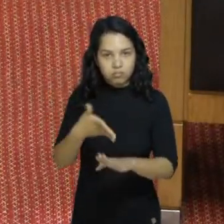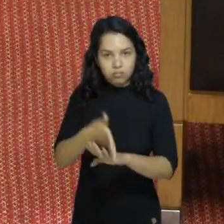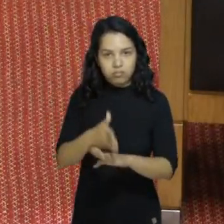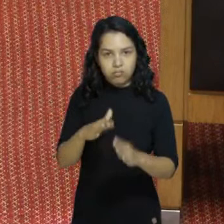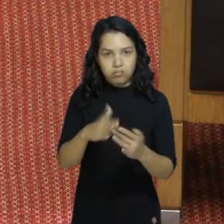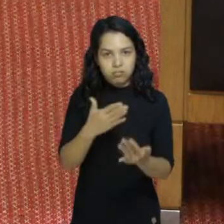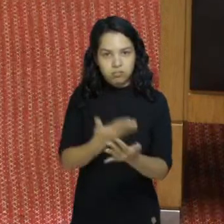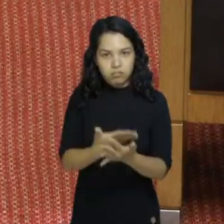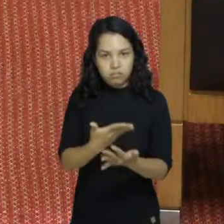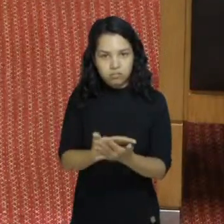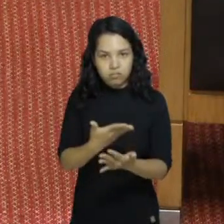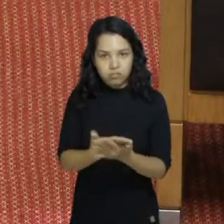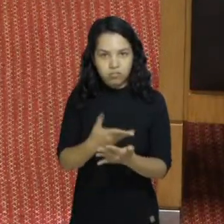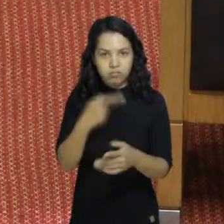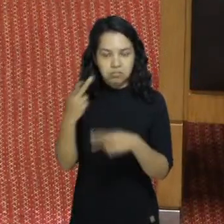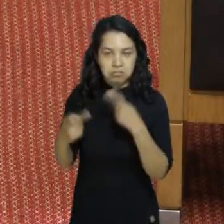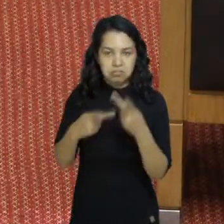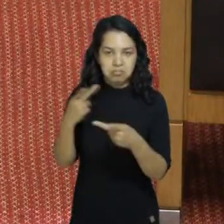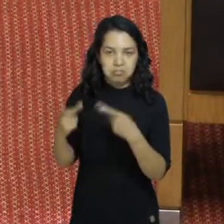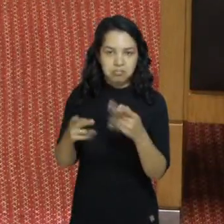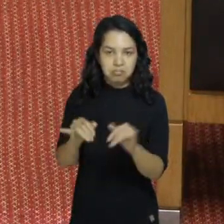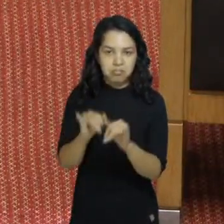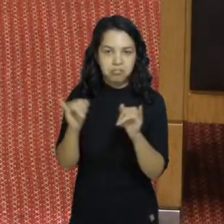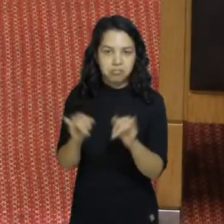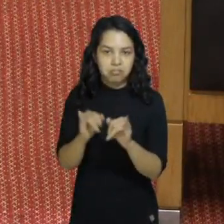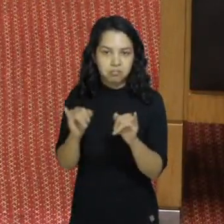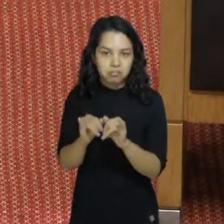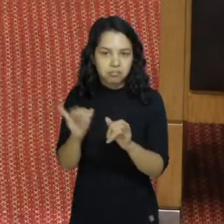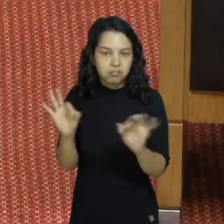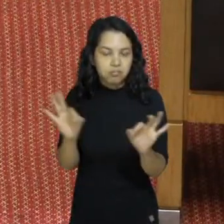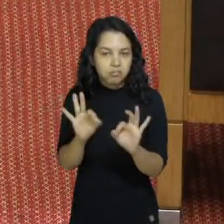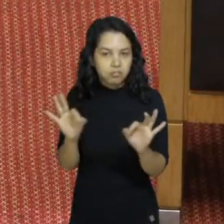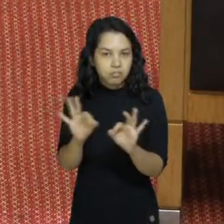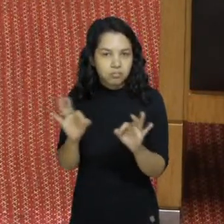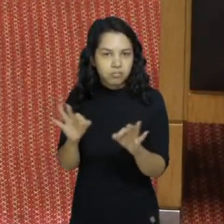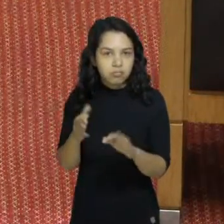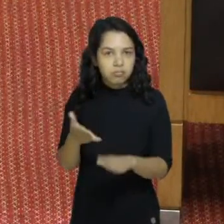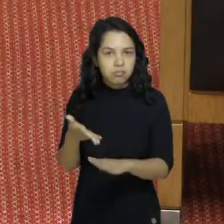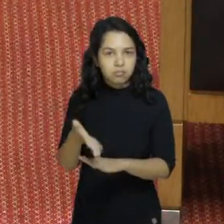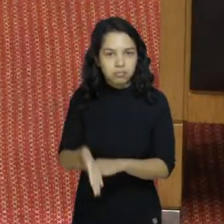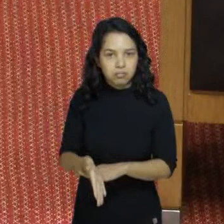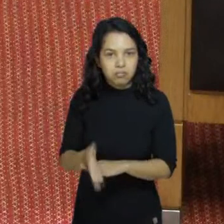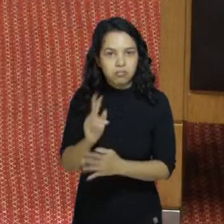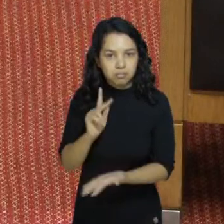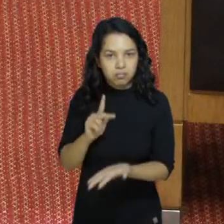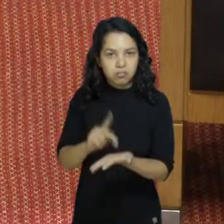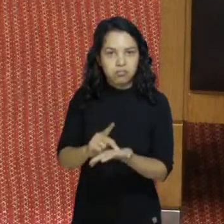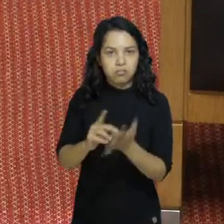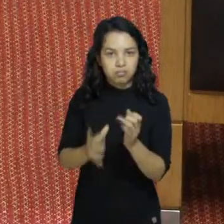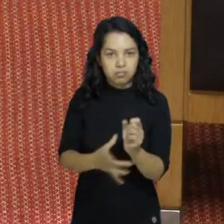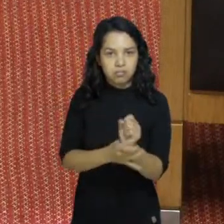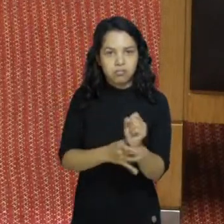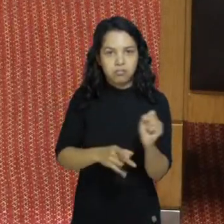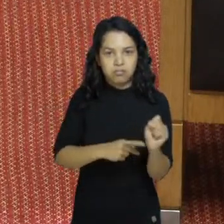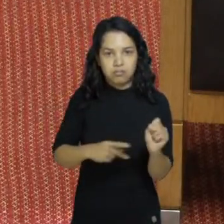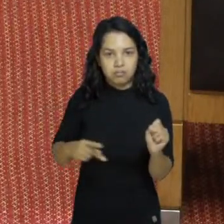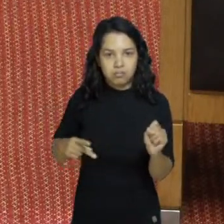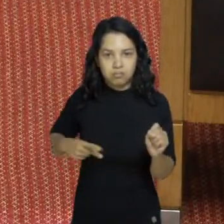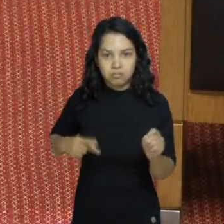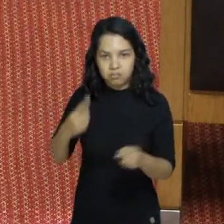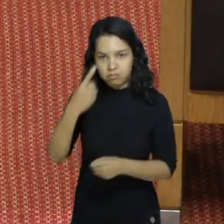não ficou de narrativa furada de papinho furado Ele foi com o olhar realmente de segurança pública e não com olhar